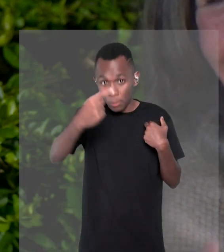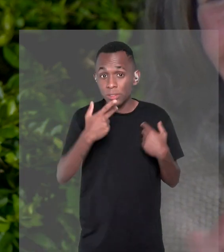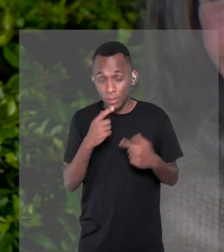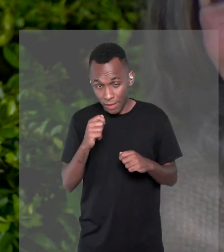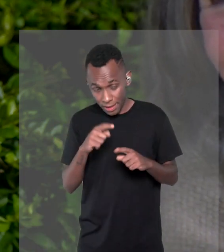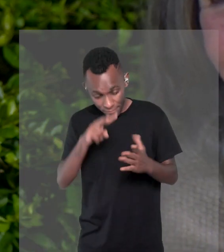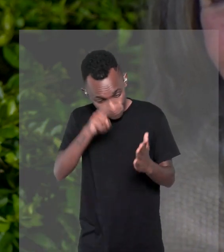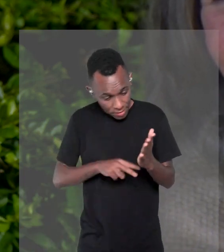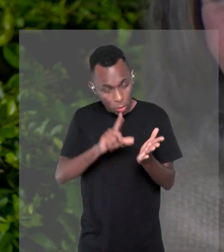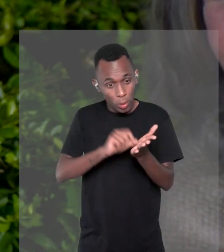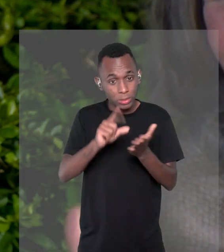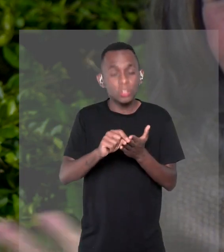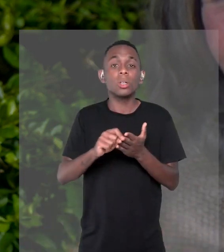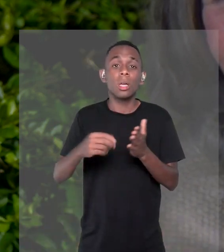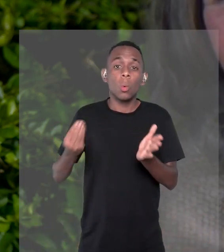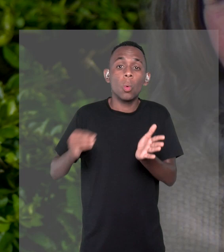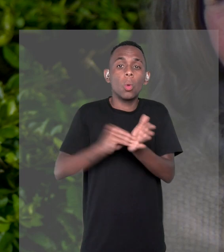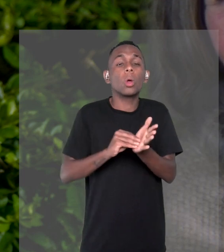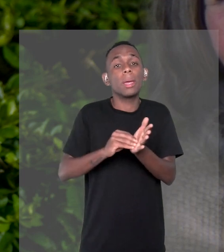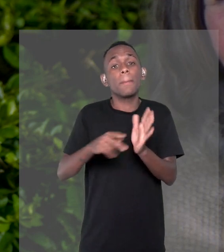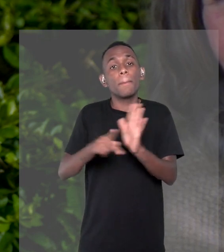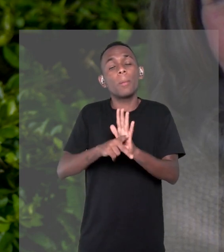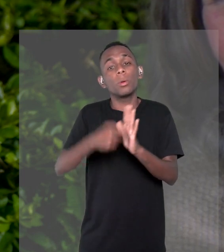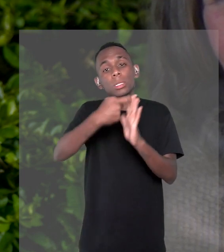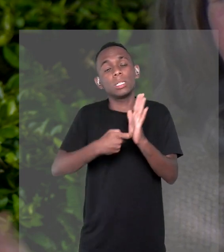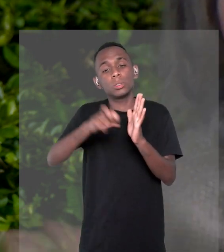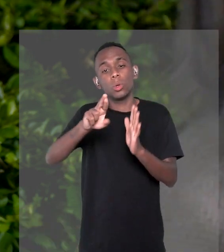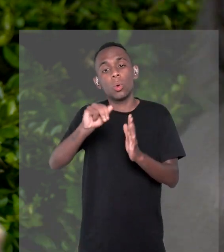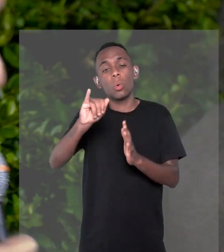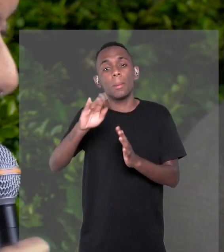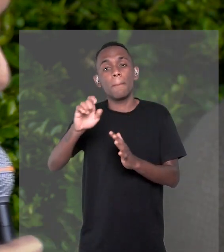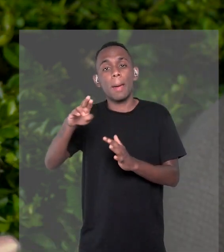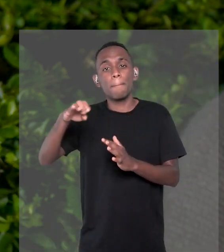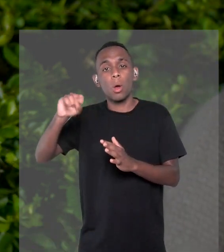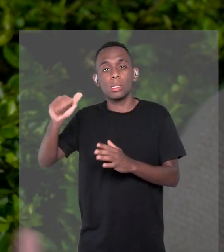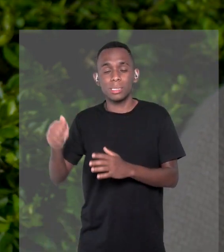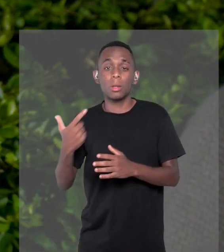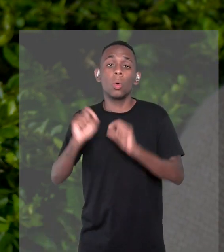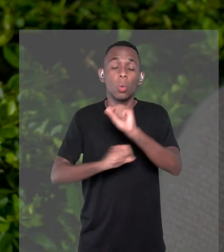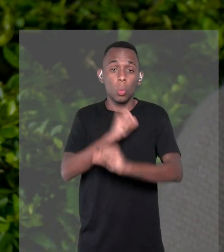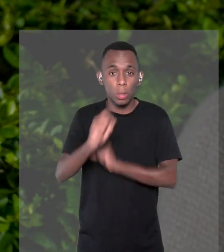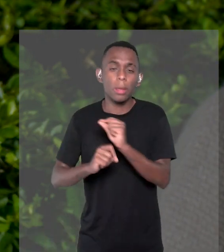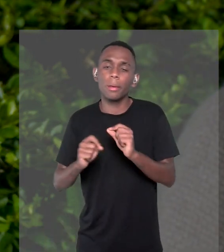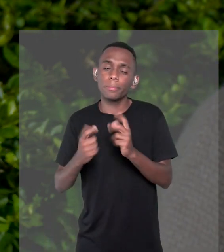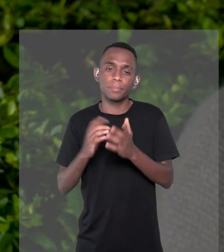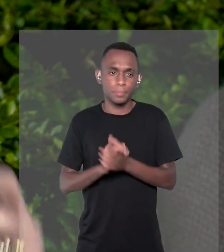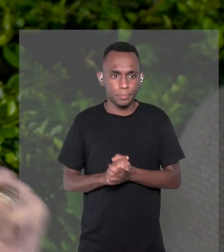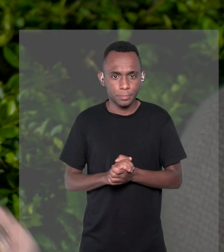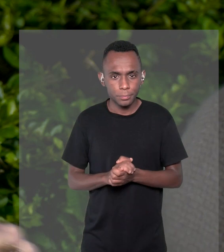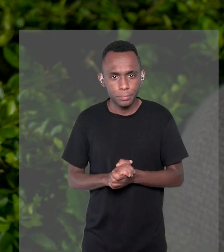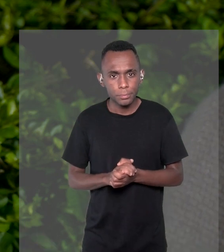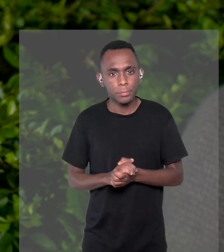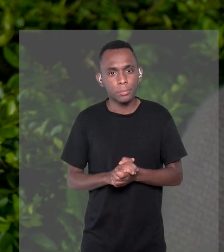alegria de ver a revista ter saído, do compromisso dessa revista. E depois, Rosisca, você vai ver no artigo que eu escrevi, que